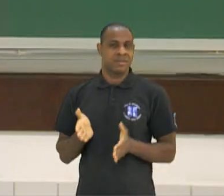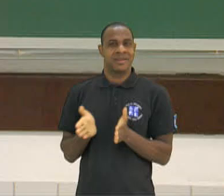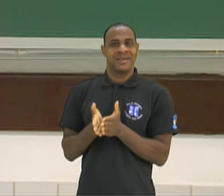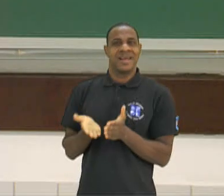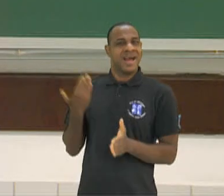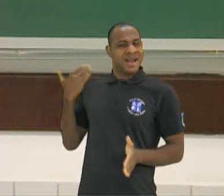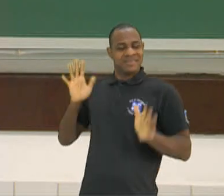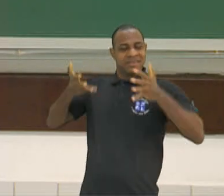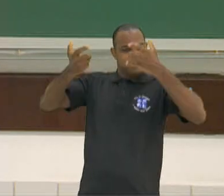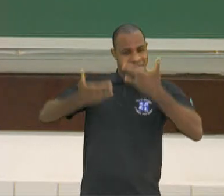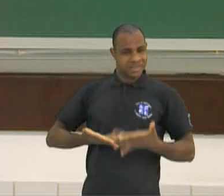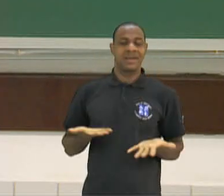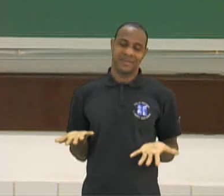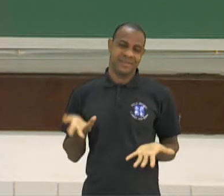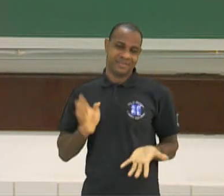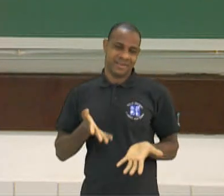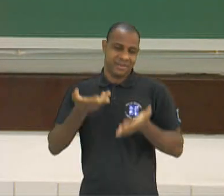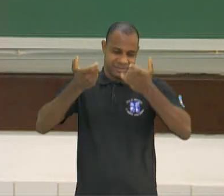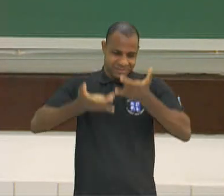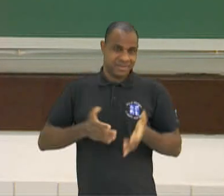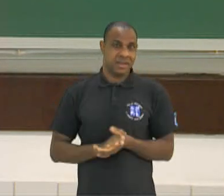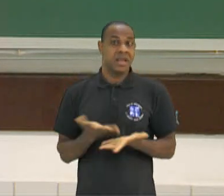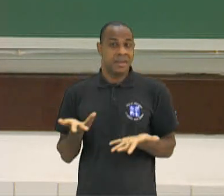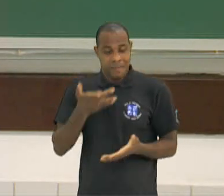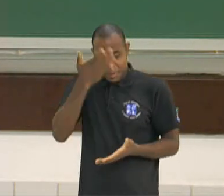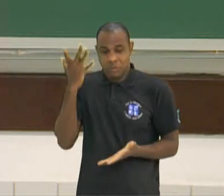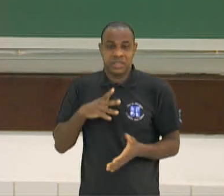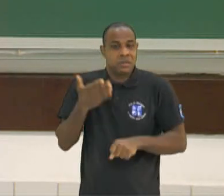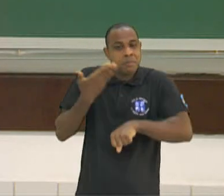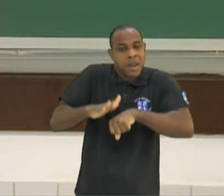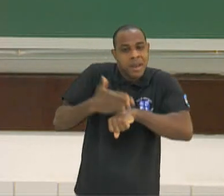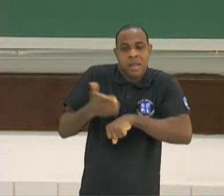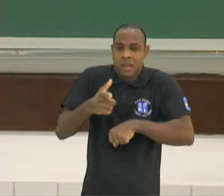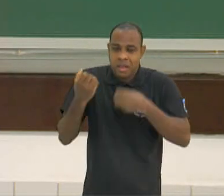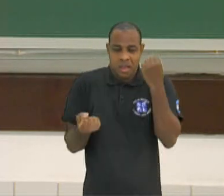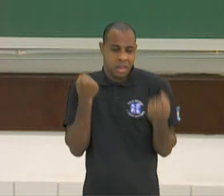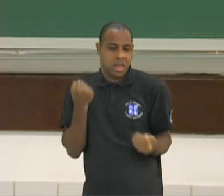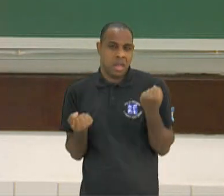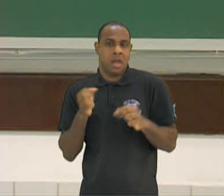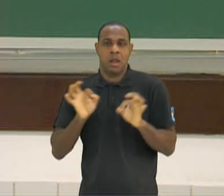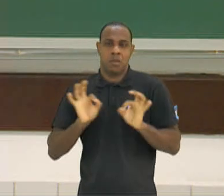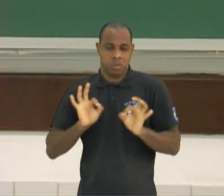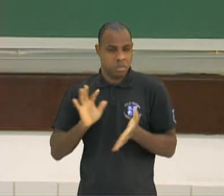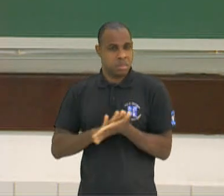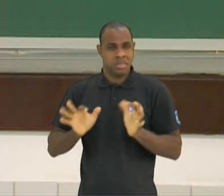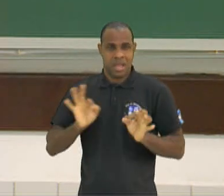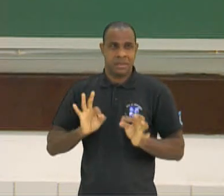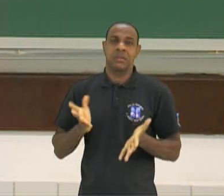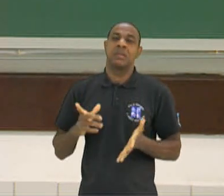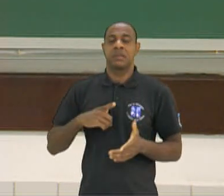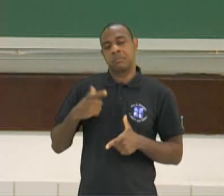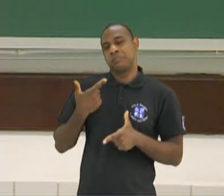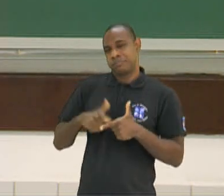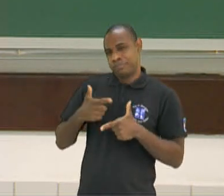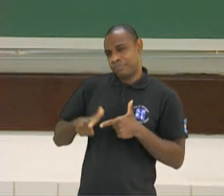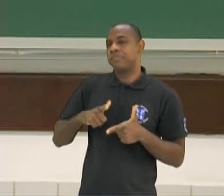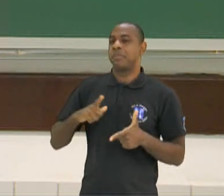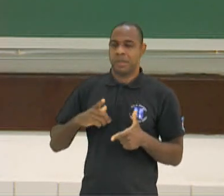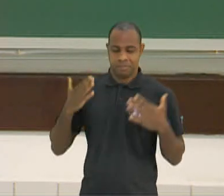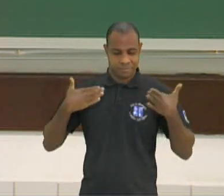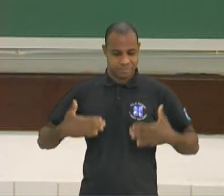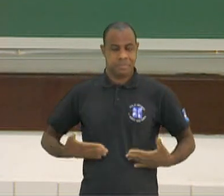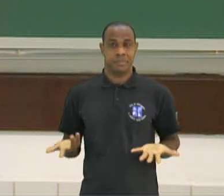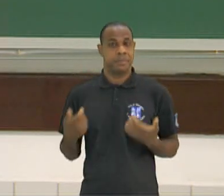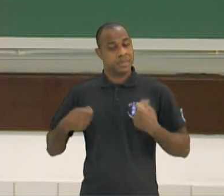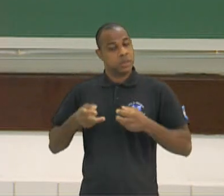uma expressão que podemos usar para a pessoa que não pratica exercício, couch potato, né? Então, vamos observar esse